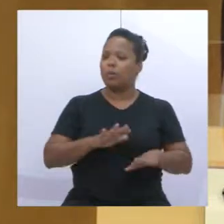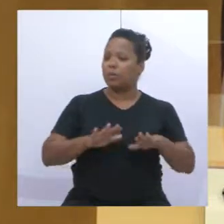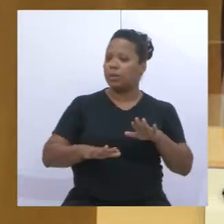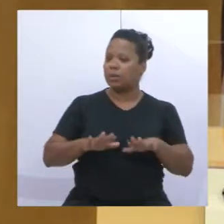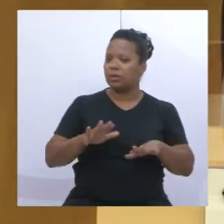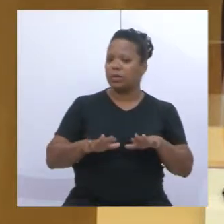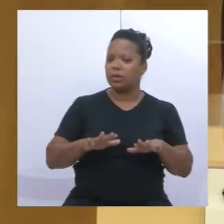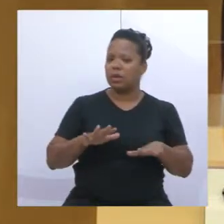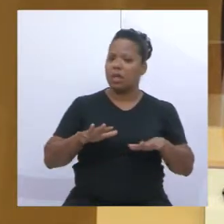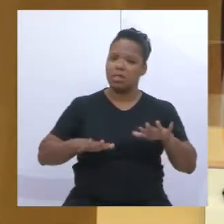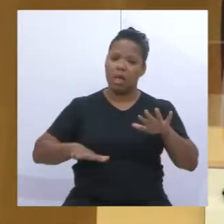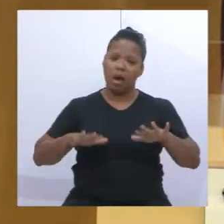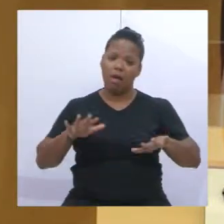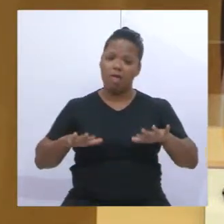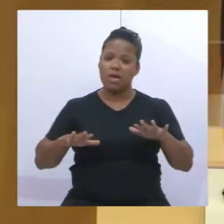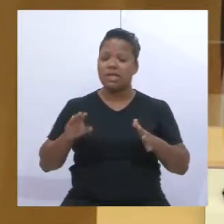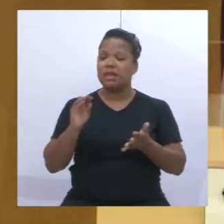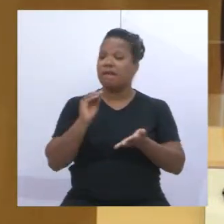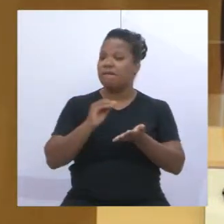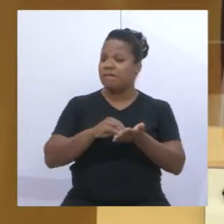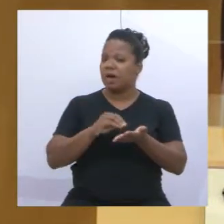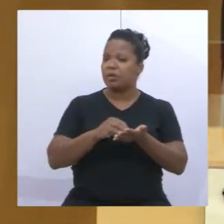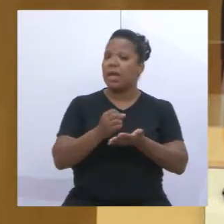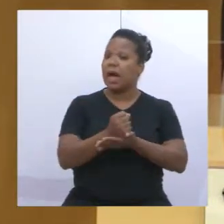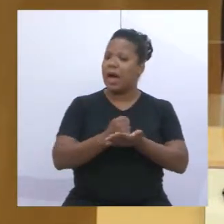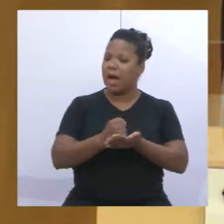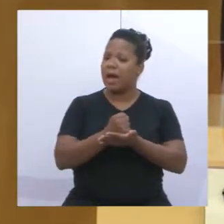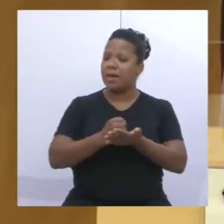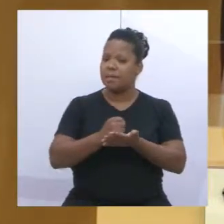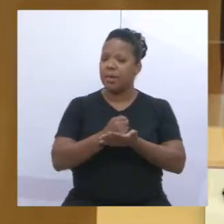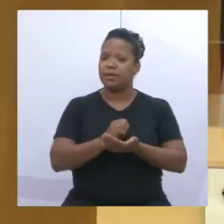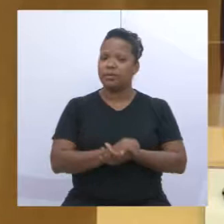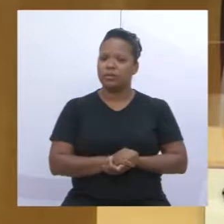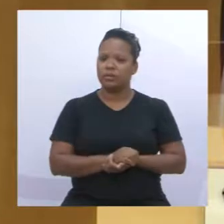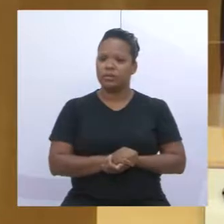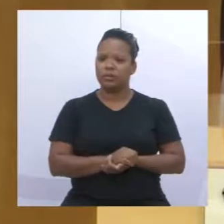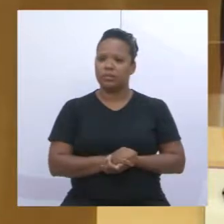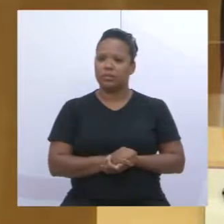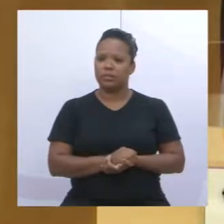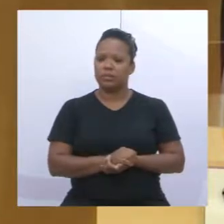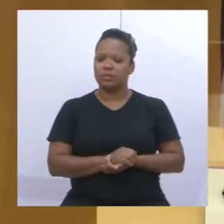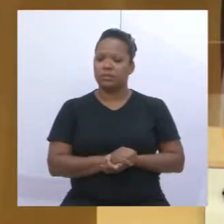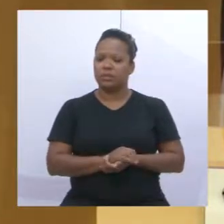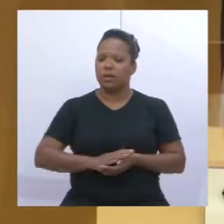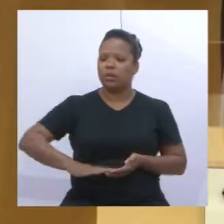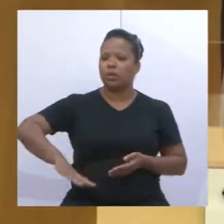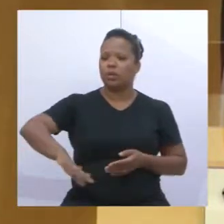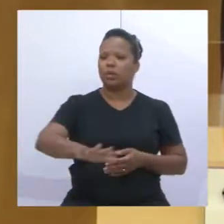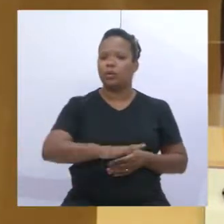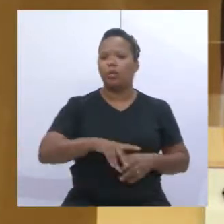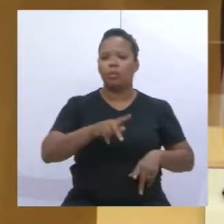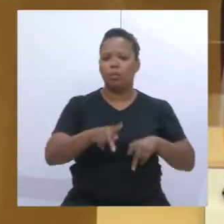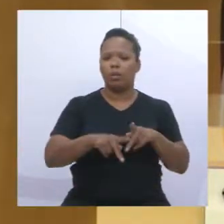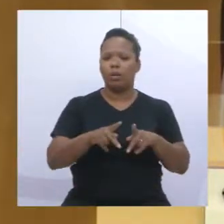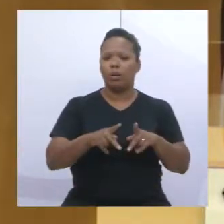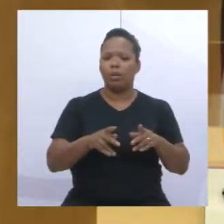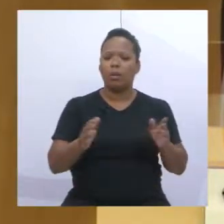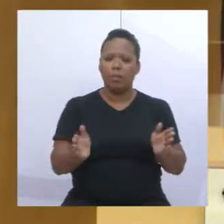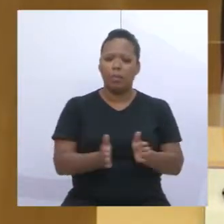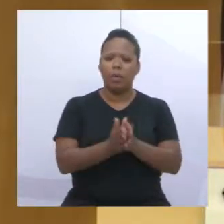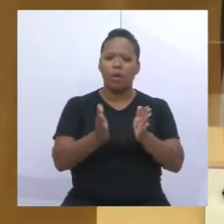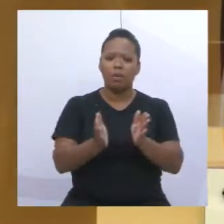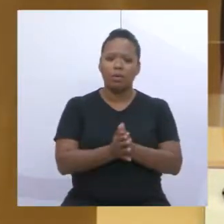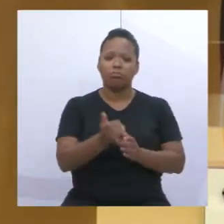desabastecimento e falta de medicamentos, ou que resultaria em ônus à população mais vulnerável e